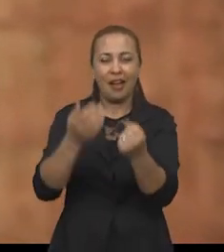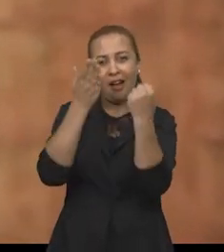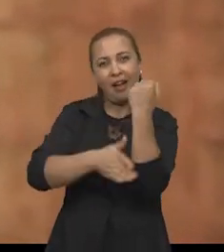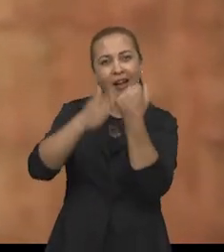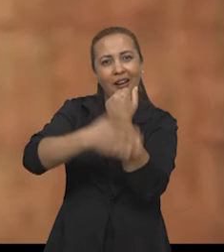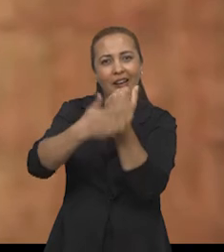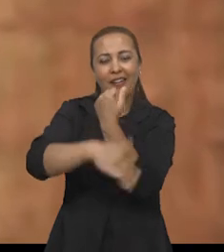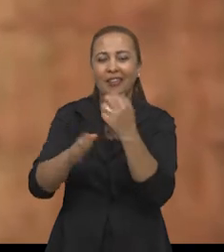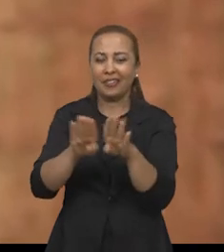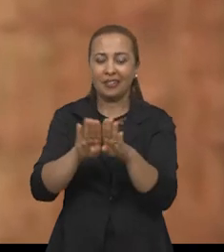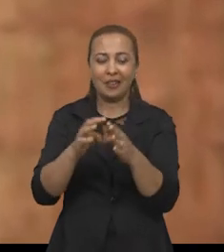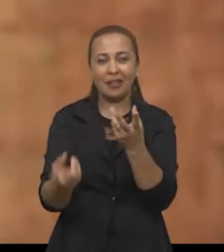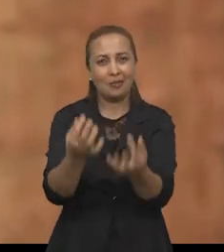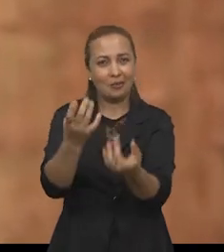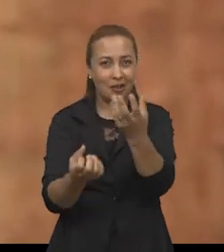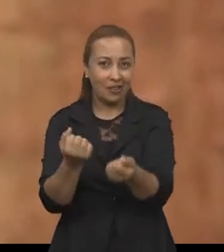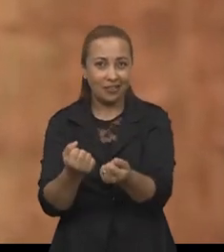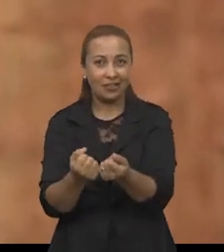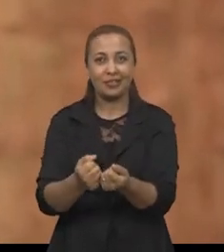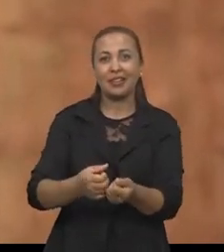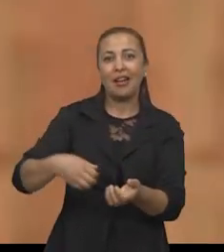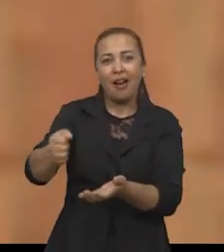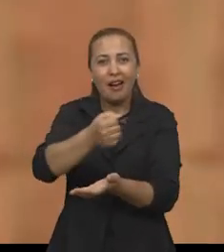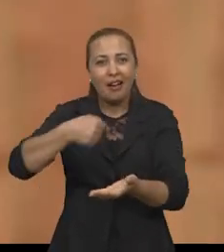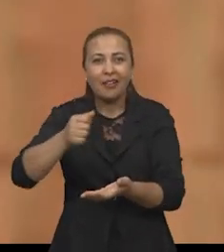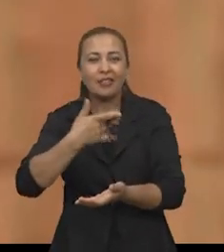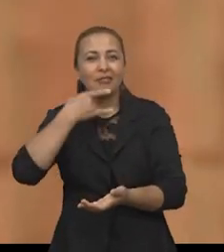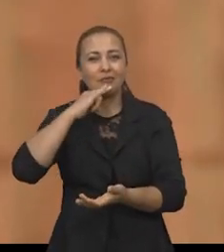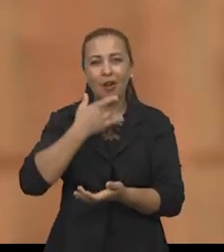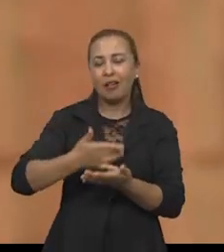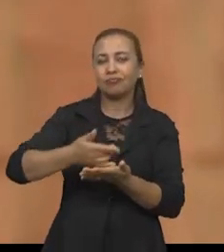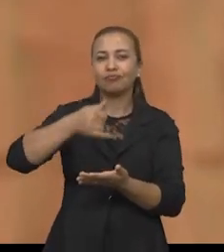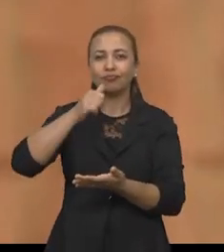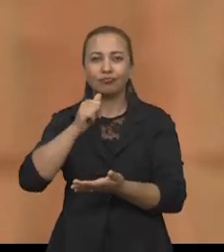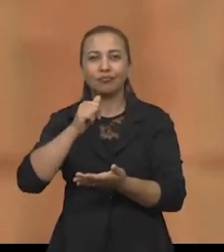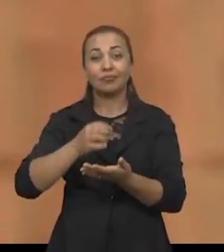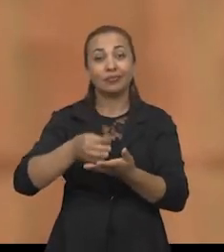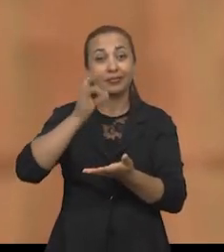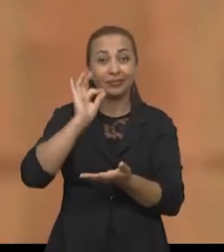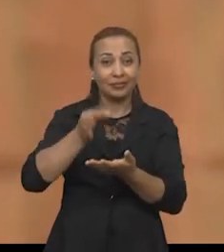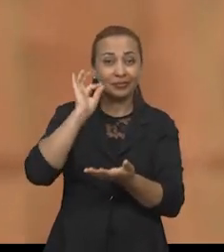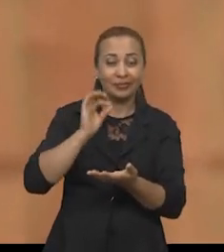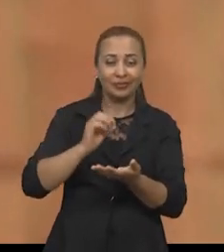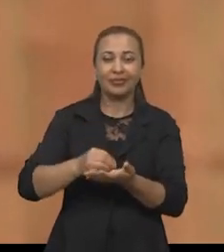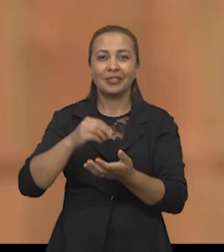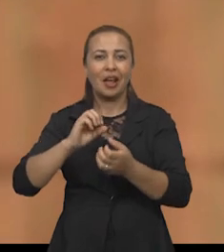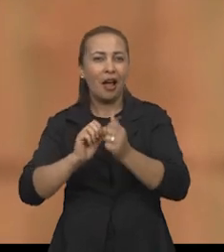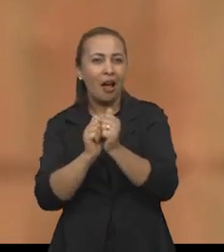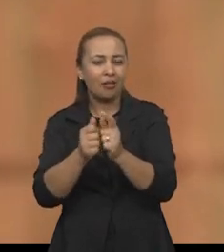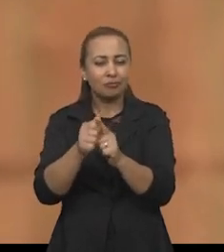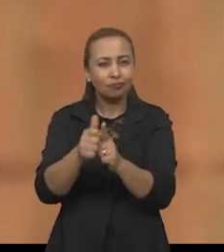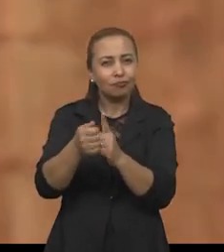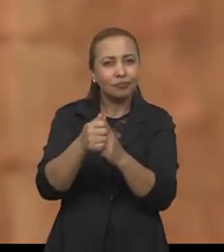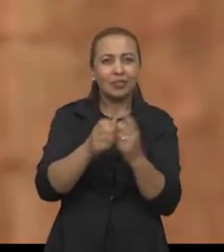a mandioca feita na fogueira, o aipim feito na fogueira, o quentão, o licorzinho de jenipapo,